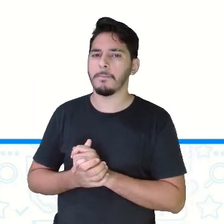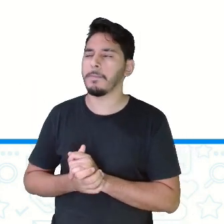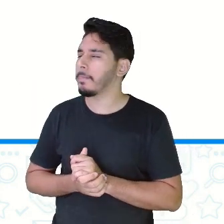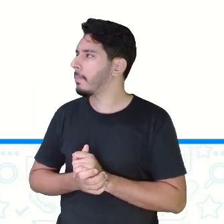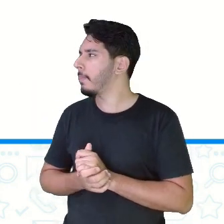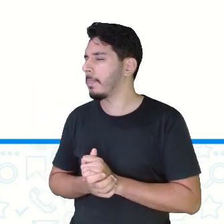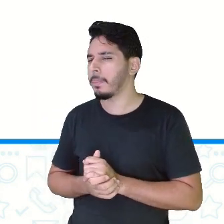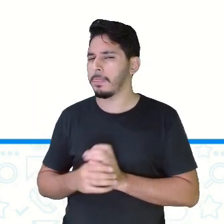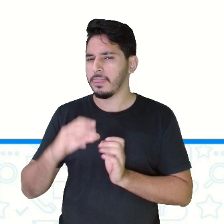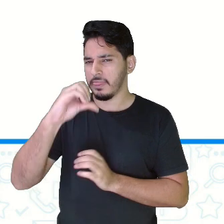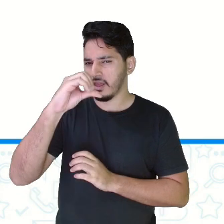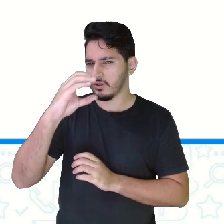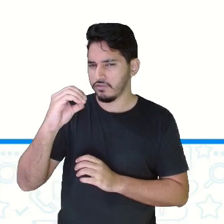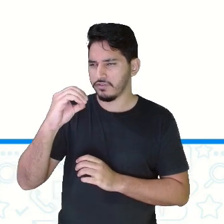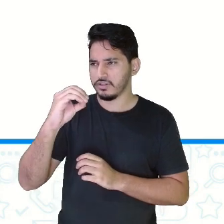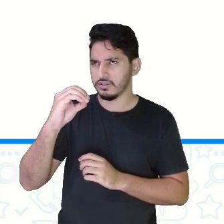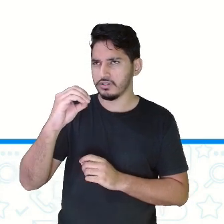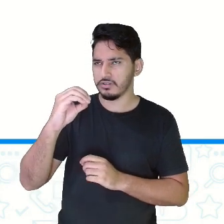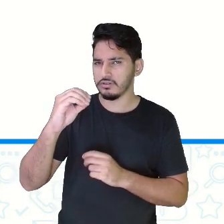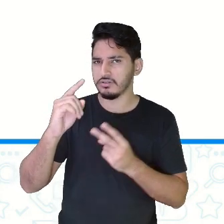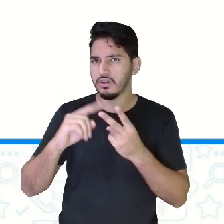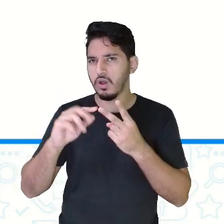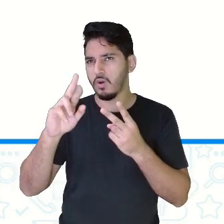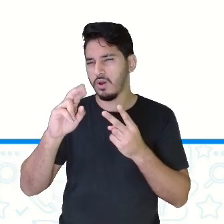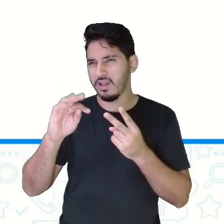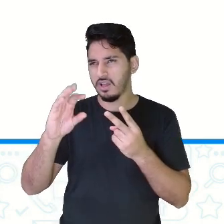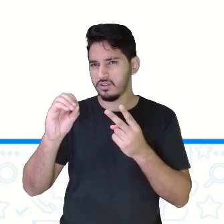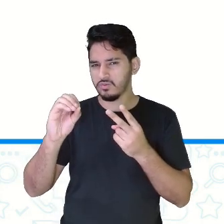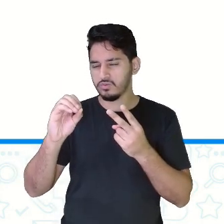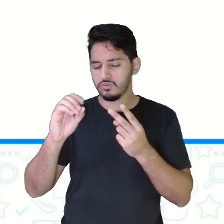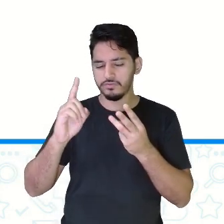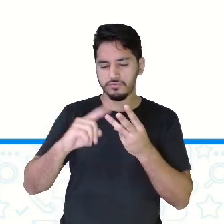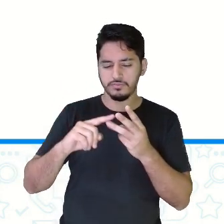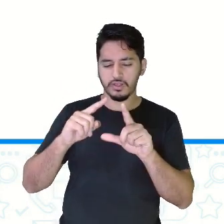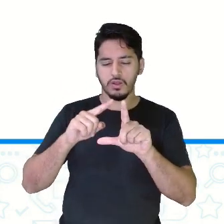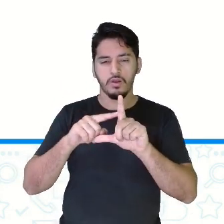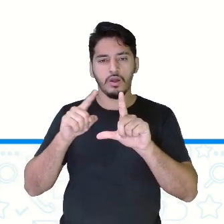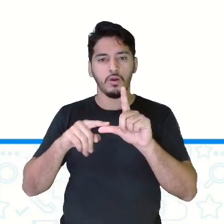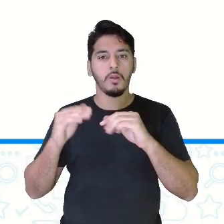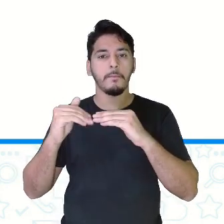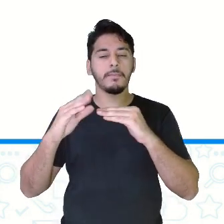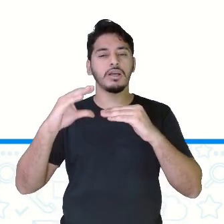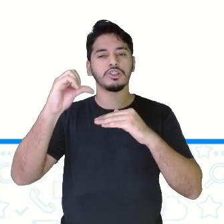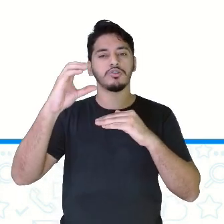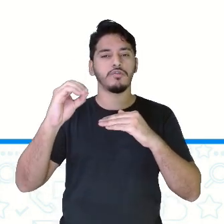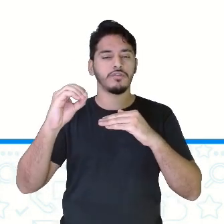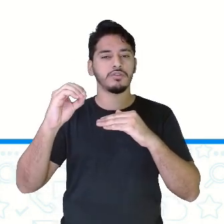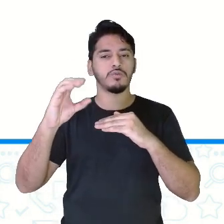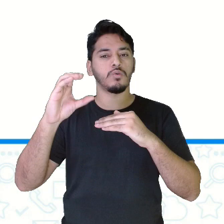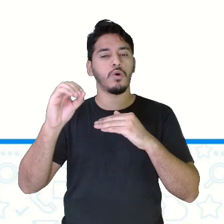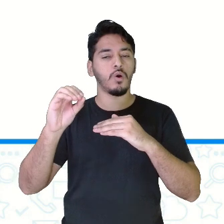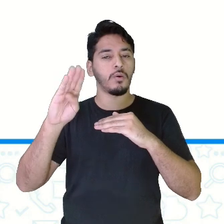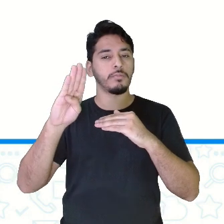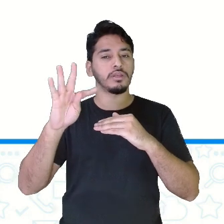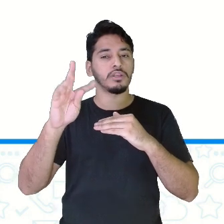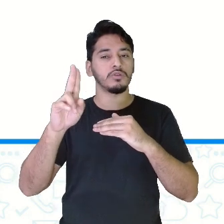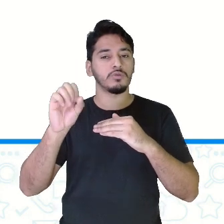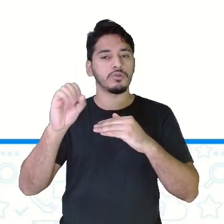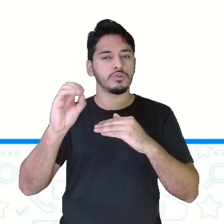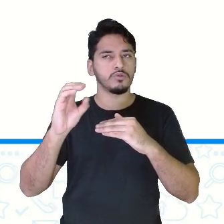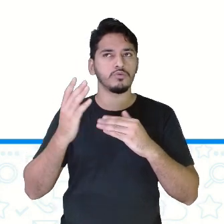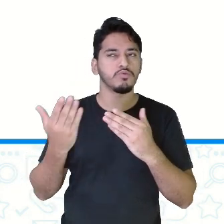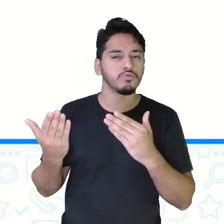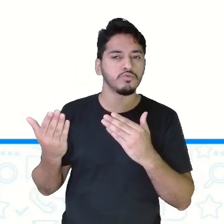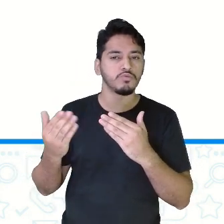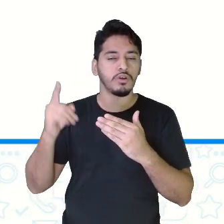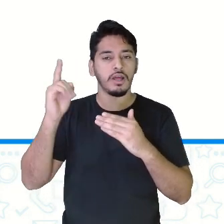de 90 graus? É um ângulo reto? É um ângulo maior que 90 graus? É um ângulo obtuso?